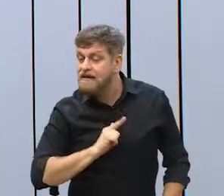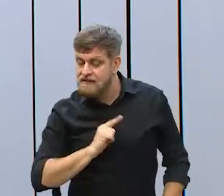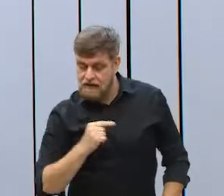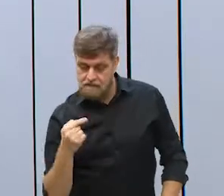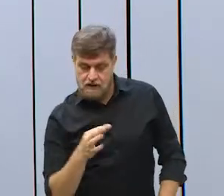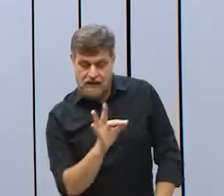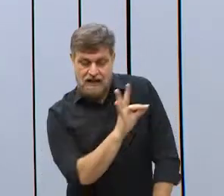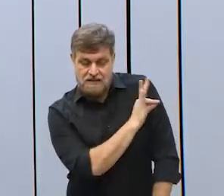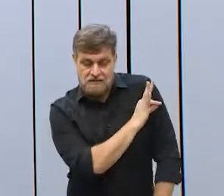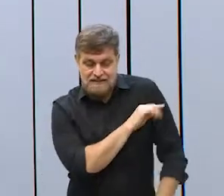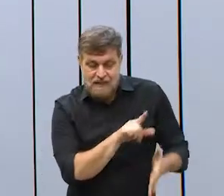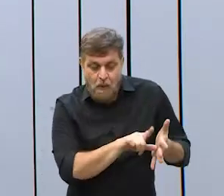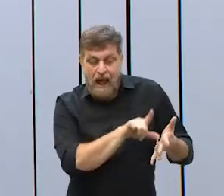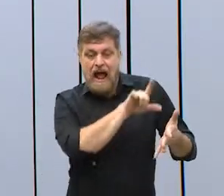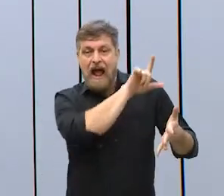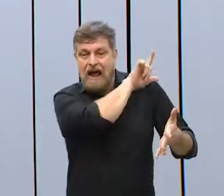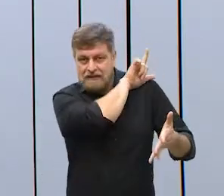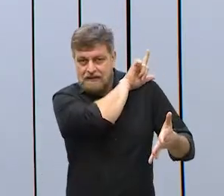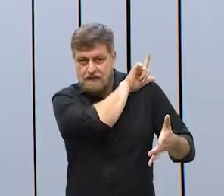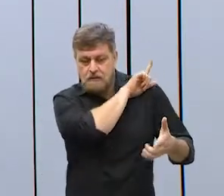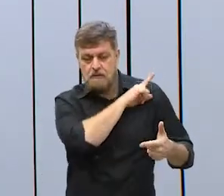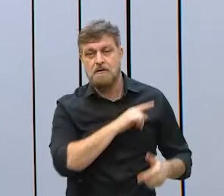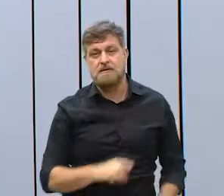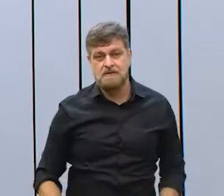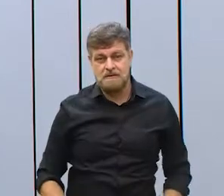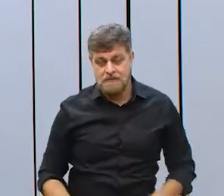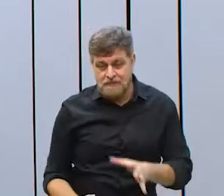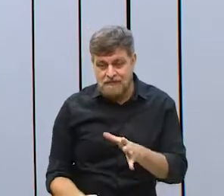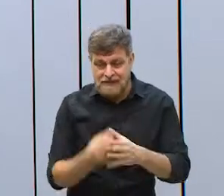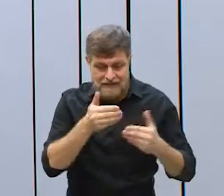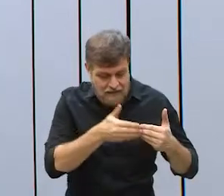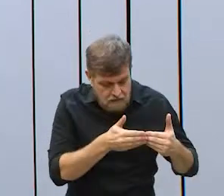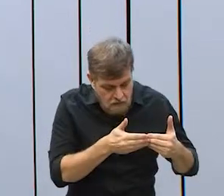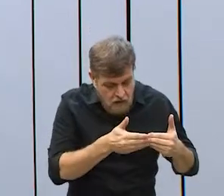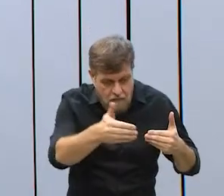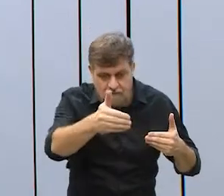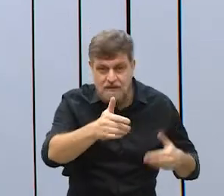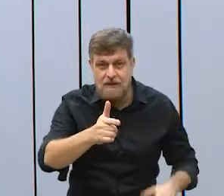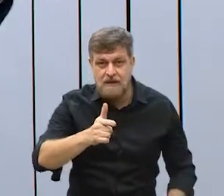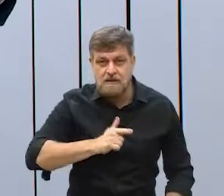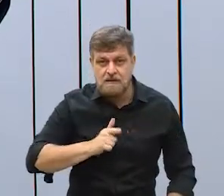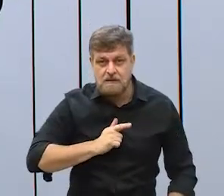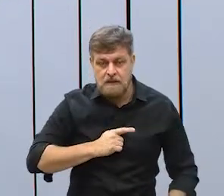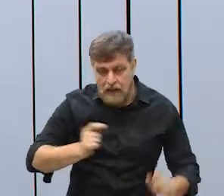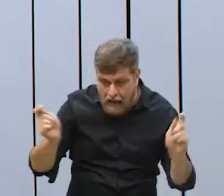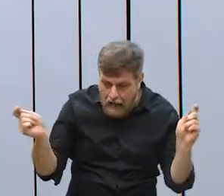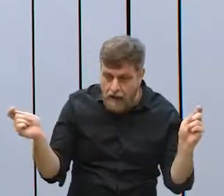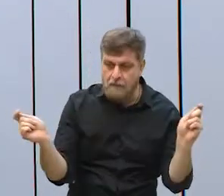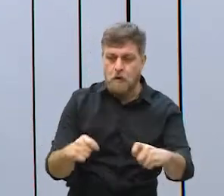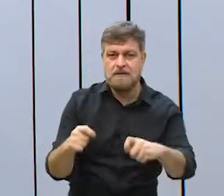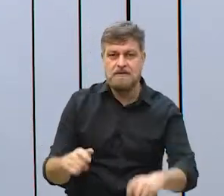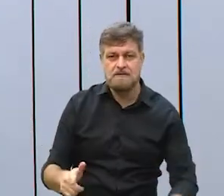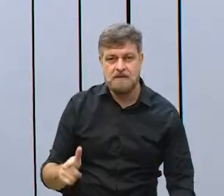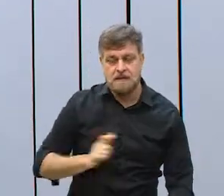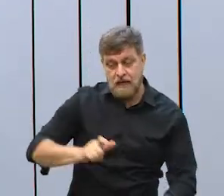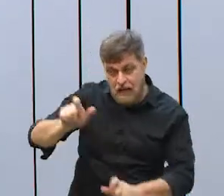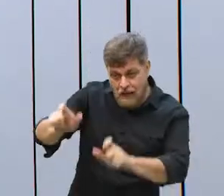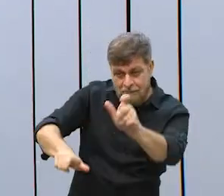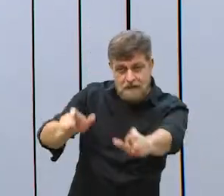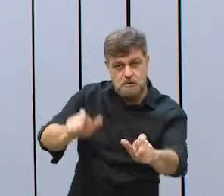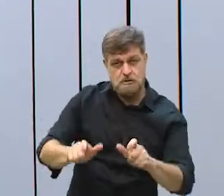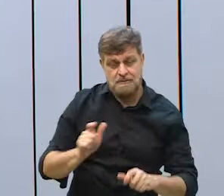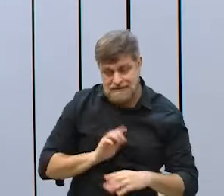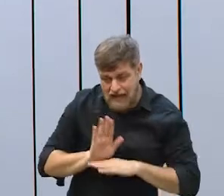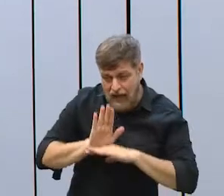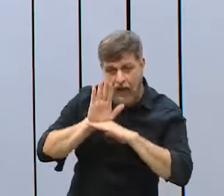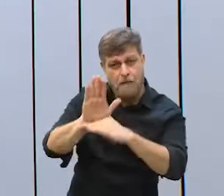gestão anterior, das gestões anteriores, e criar, a partir de agora, como eu falei do início, as potências. Aqui tem pessoas que possam